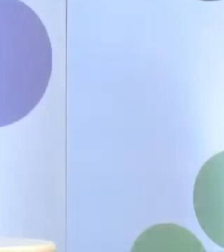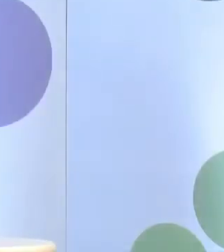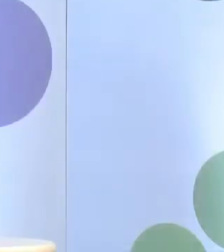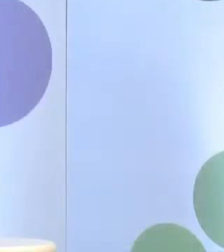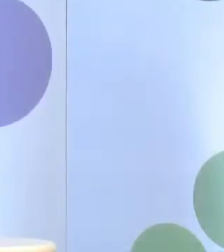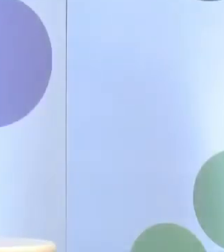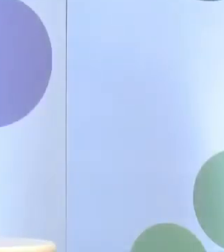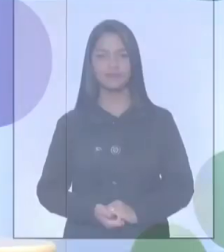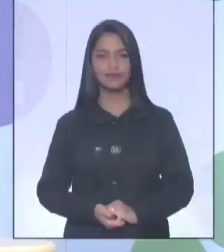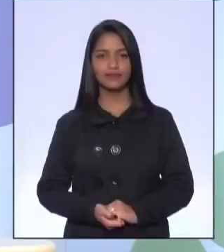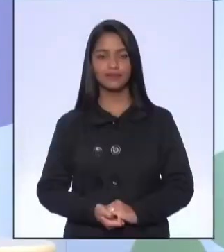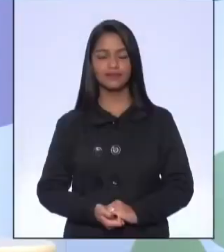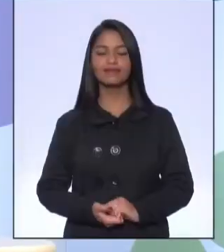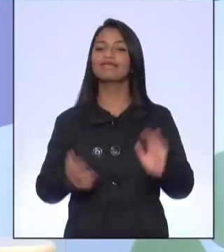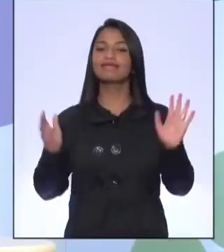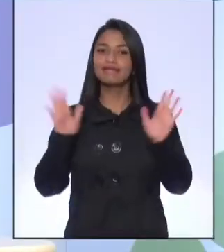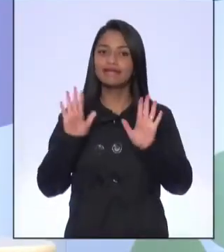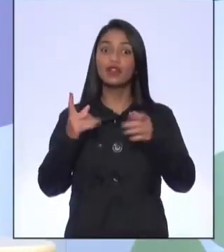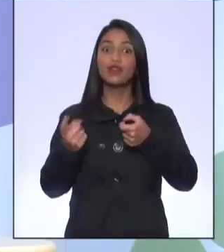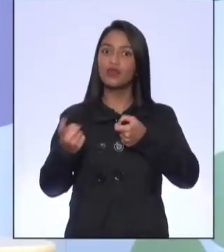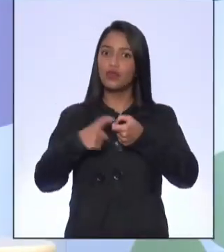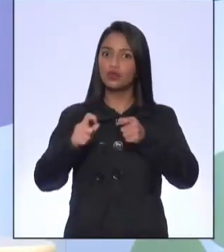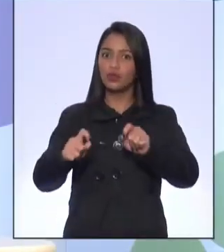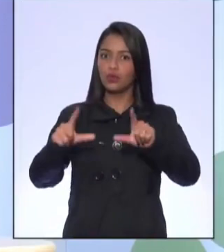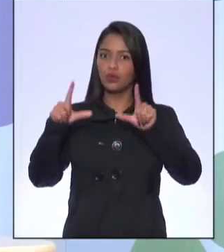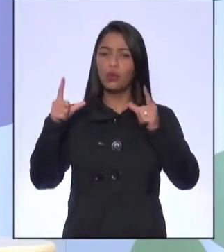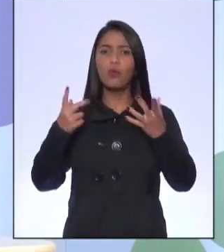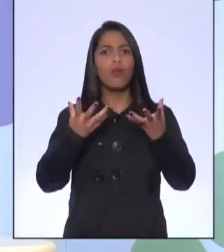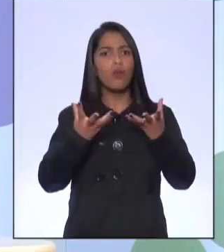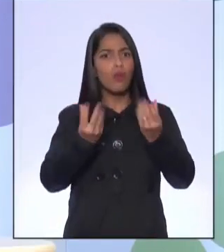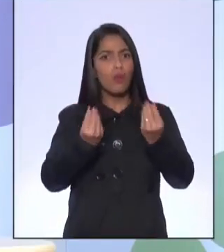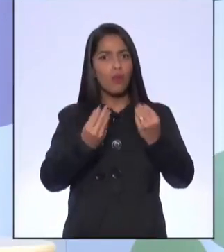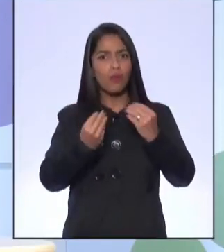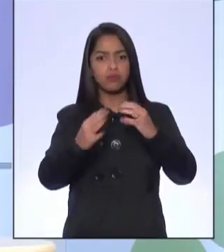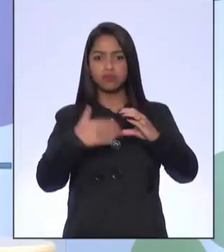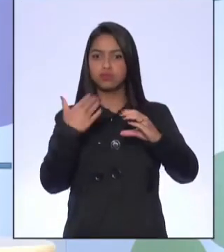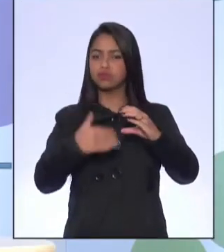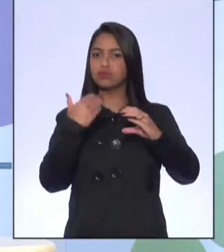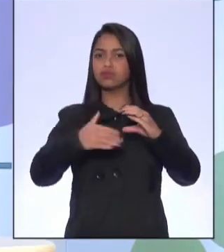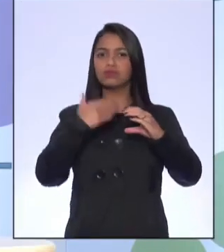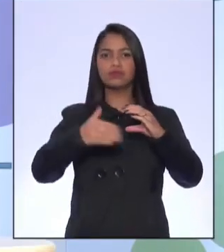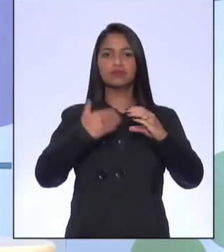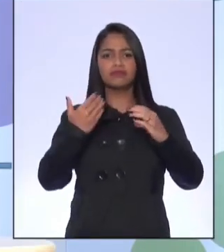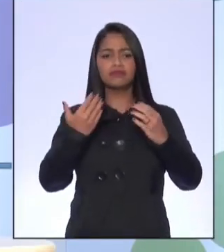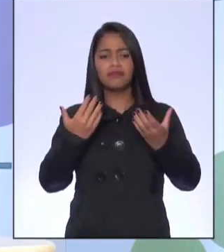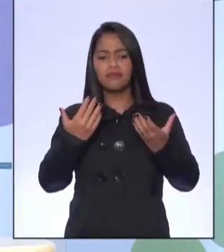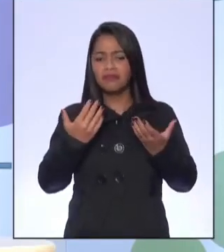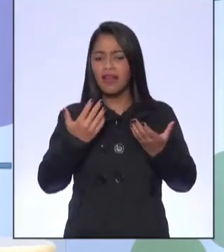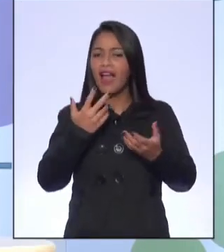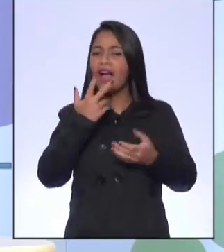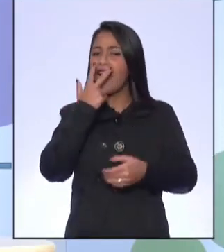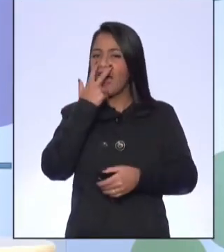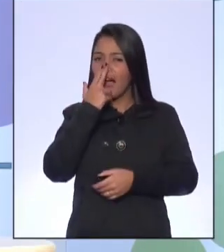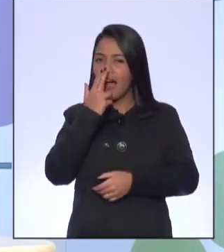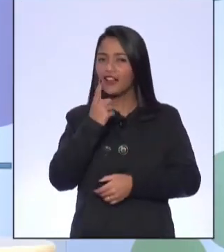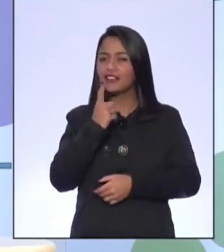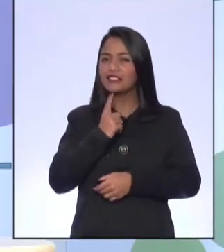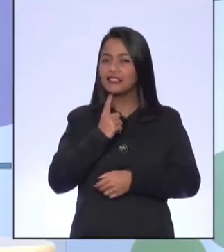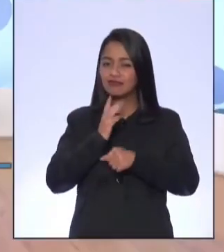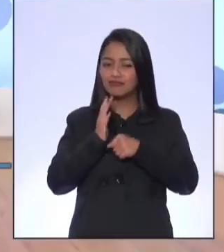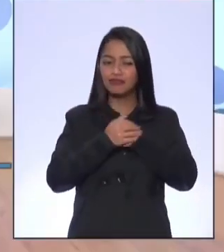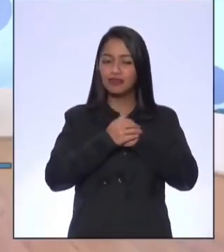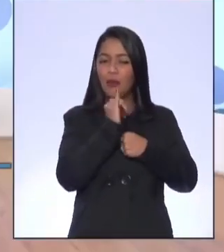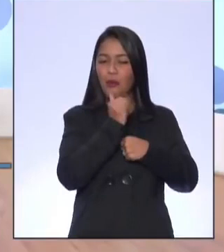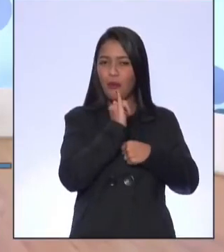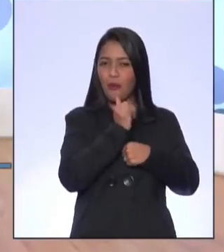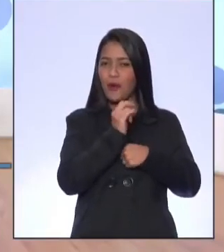Olá, pessoal, estamos de volta. Muita gente respondendo, Jonas, não sei por quê. Acho que o passarinho contou a resposta, né? Muito rápido.